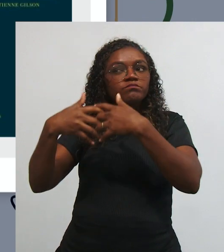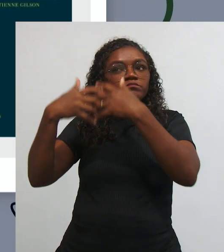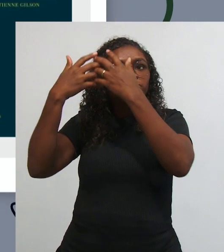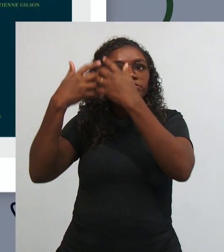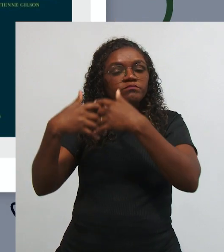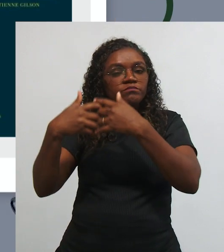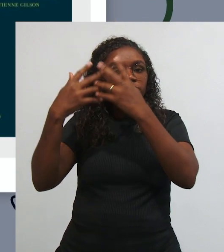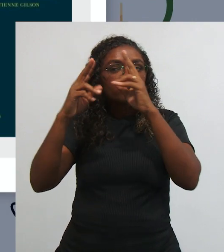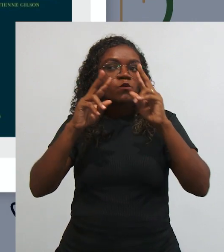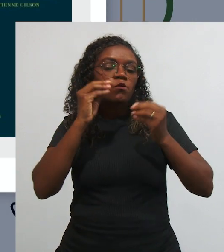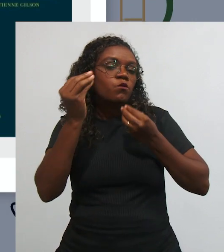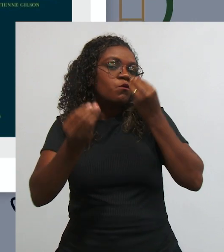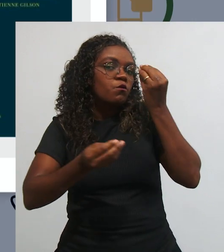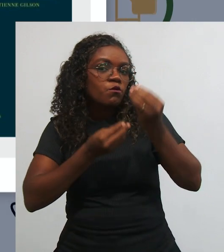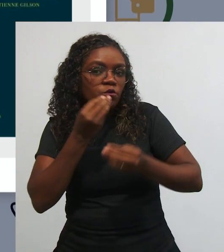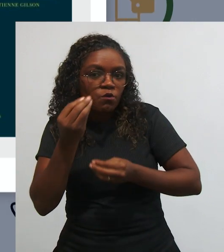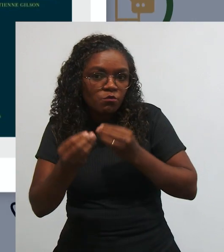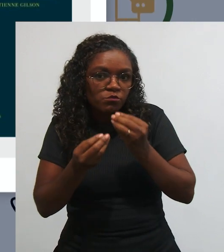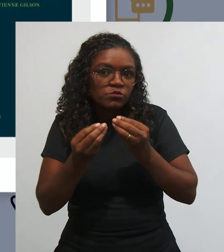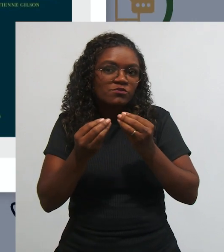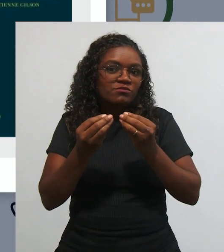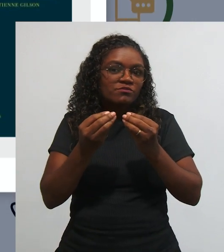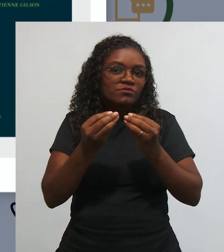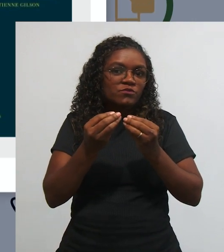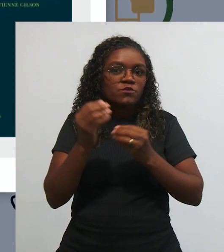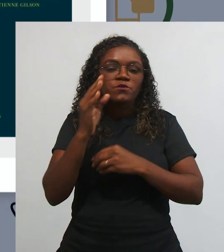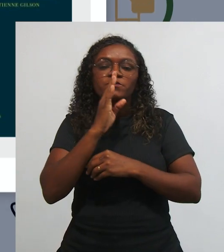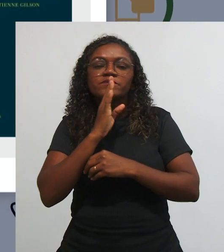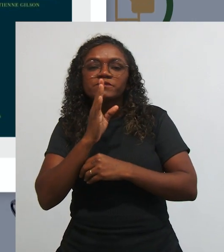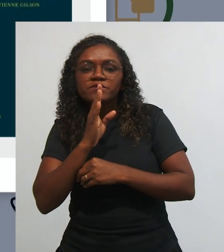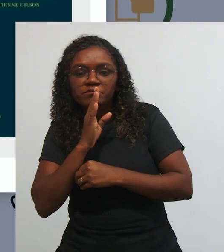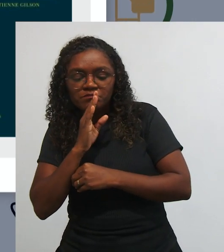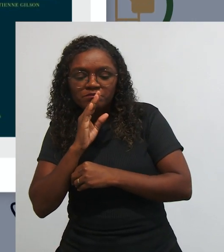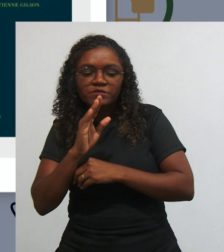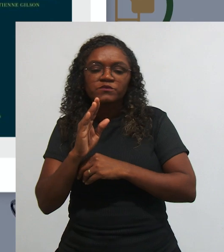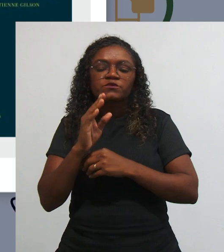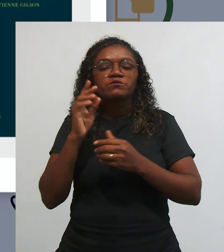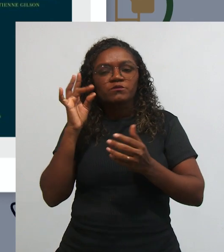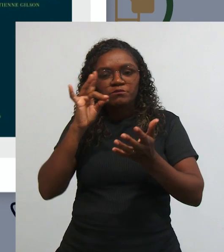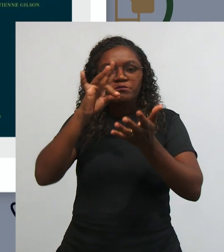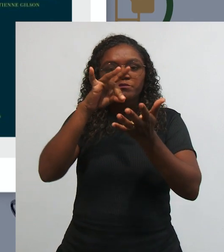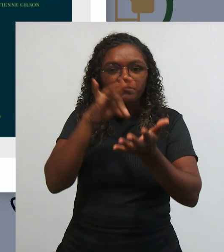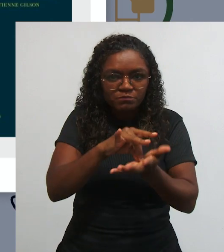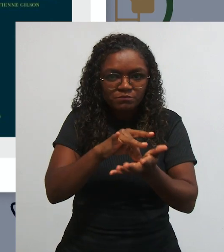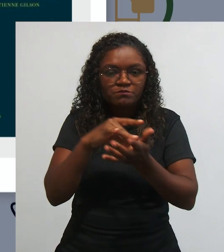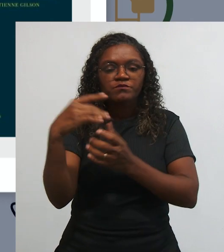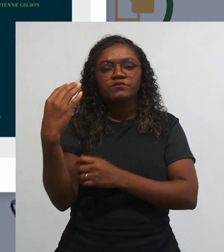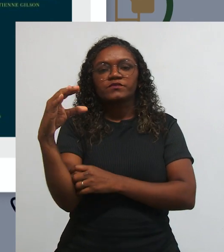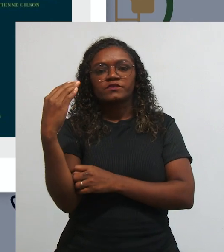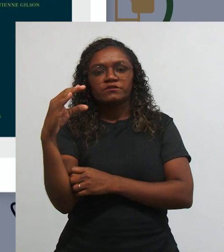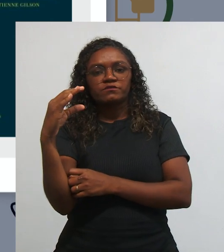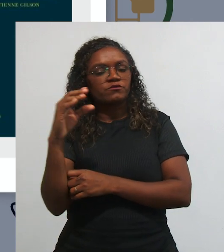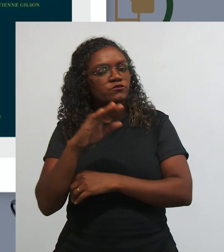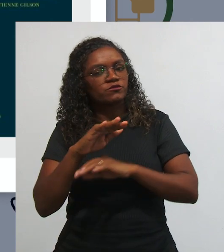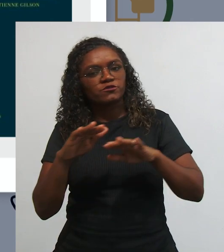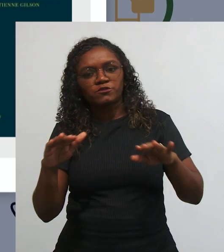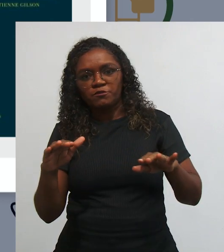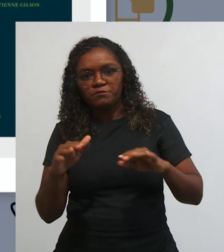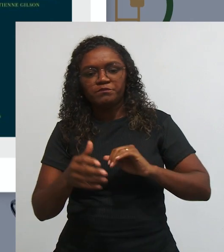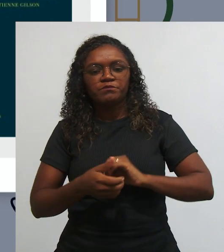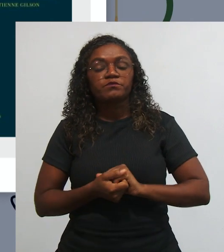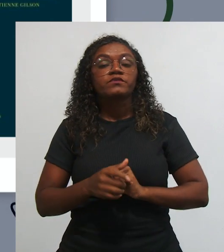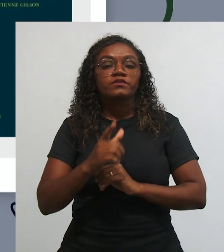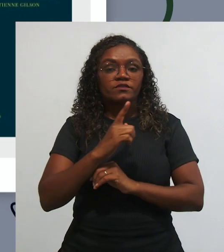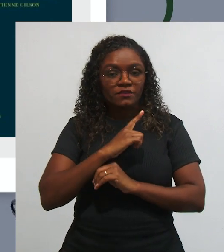reflexões sobre como deve ser abordado o conhecimento para se tornar um conhecimento científico.